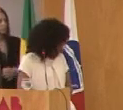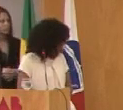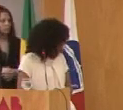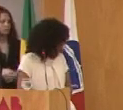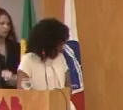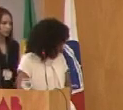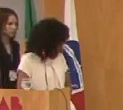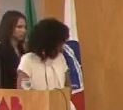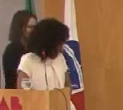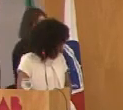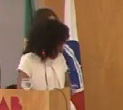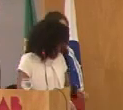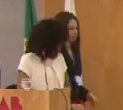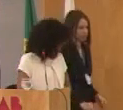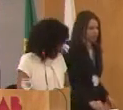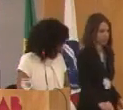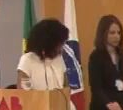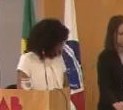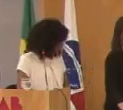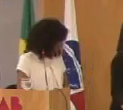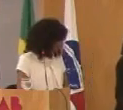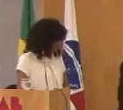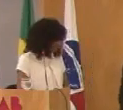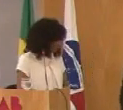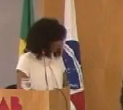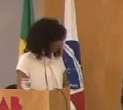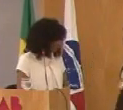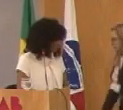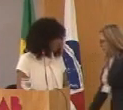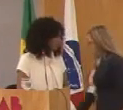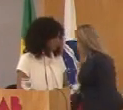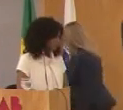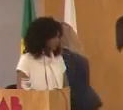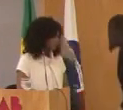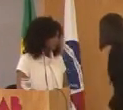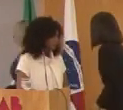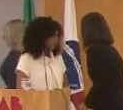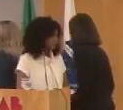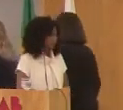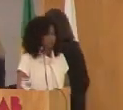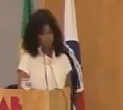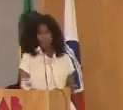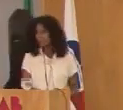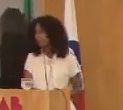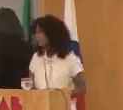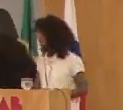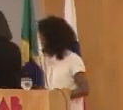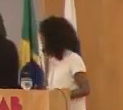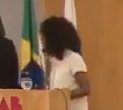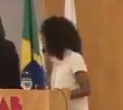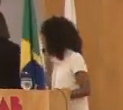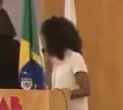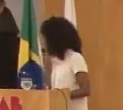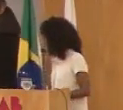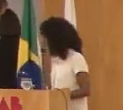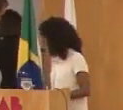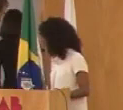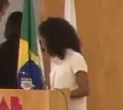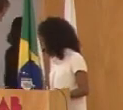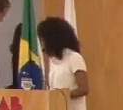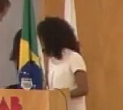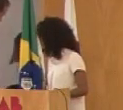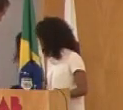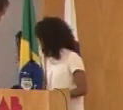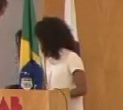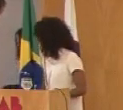país perseguidos por conta de nossa atuação profissional. Mas não podemos esquecer que aqueles que ameaçam, constrangem, agridem